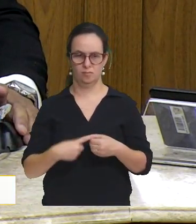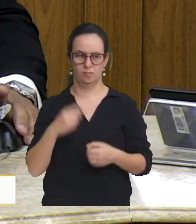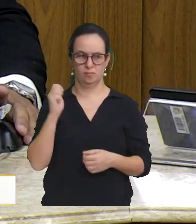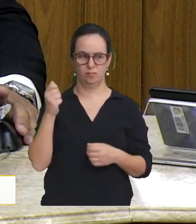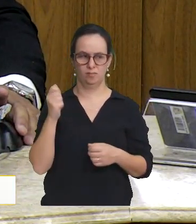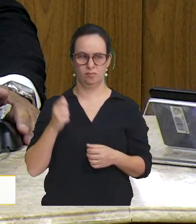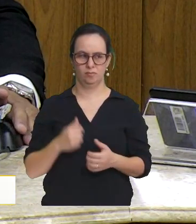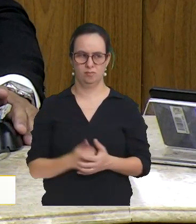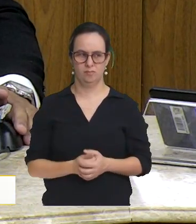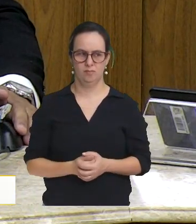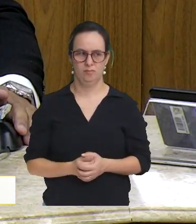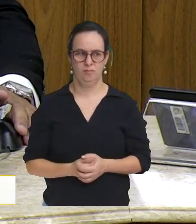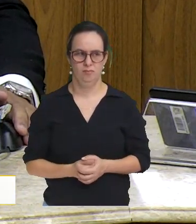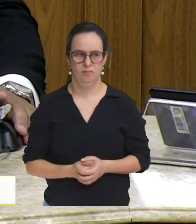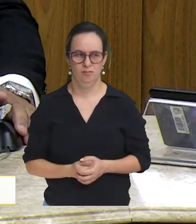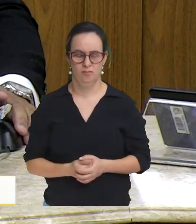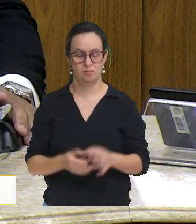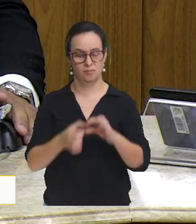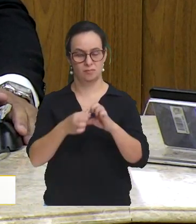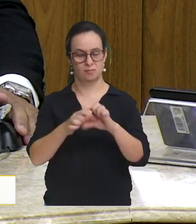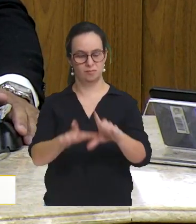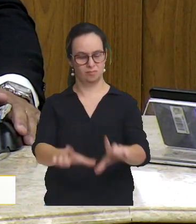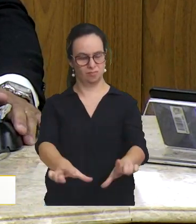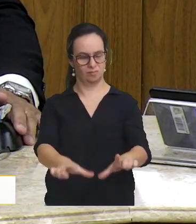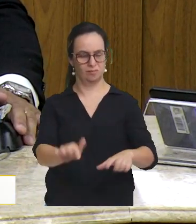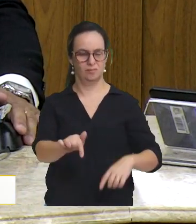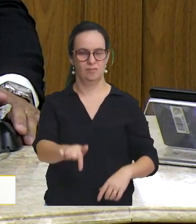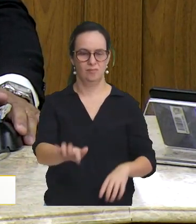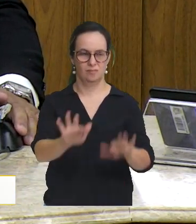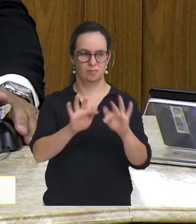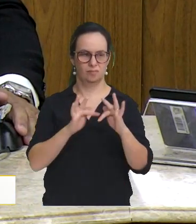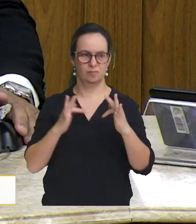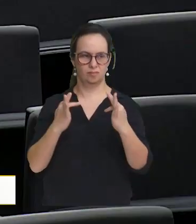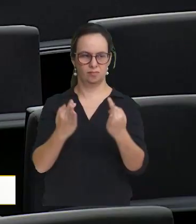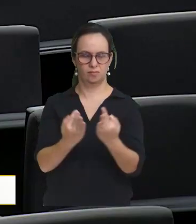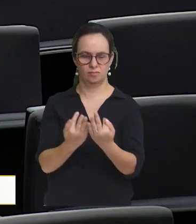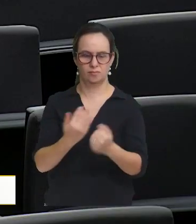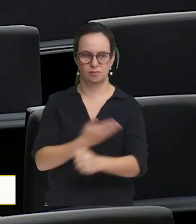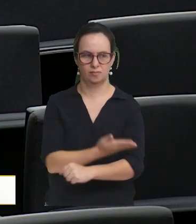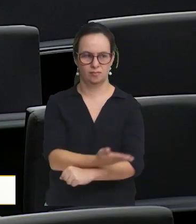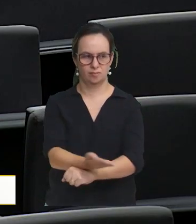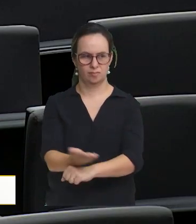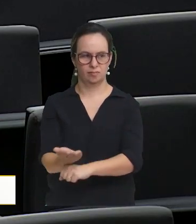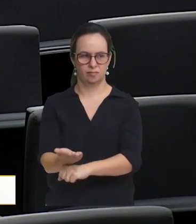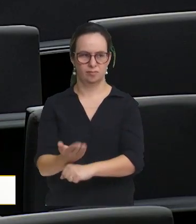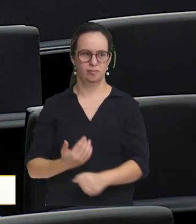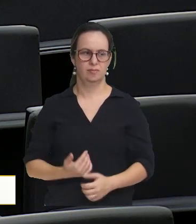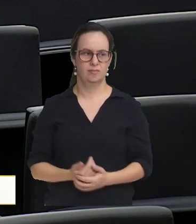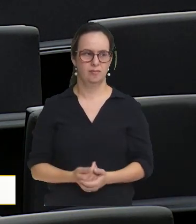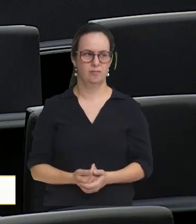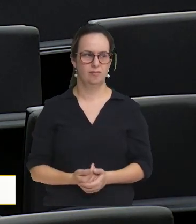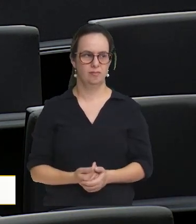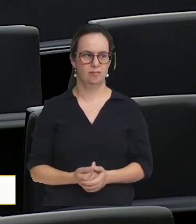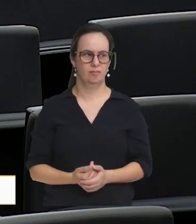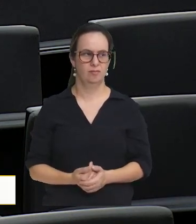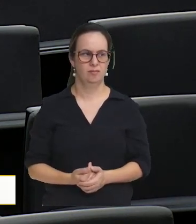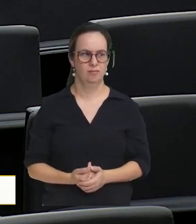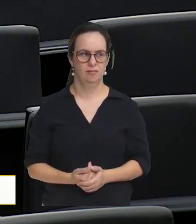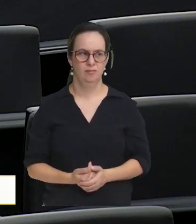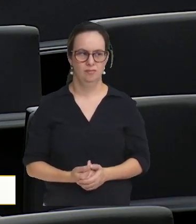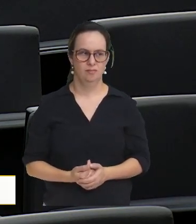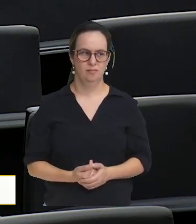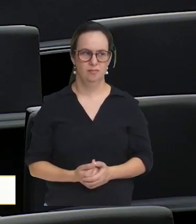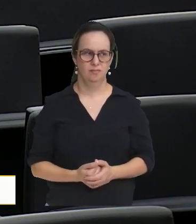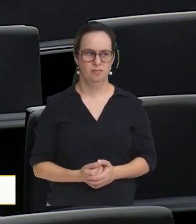ao Alfredo, à Patrícia, a todos os familiares aí, né, do homenageado, os nossos,